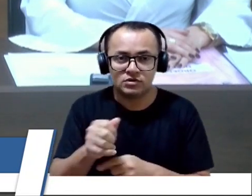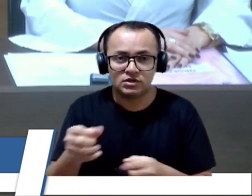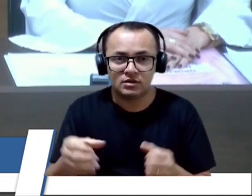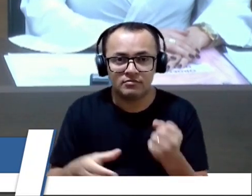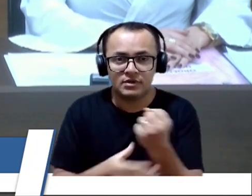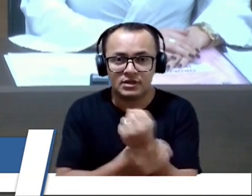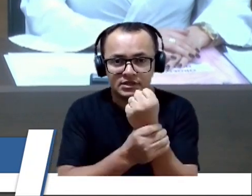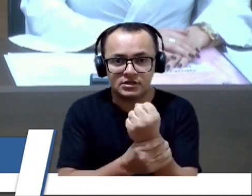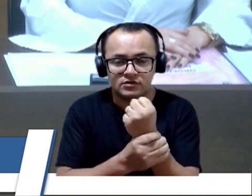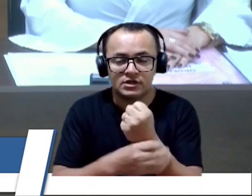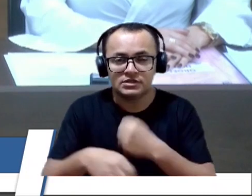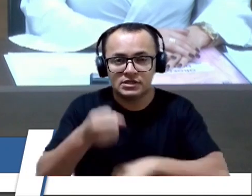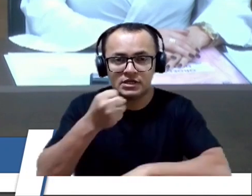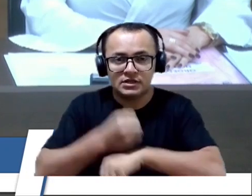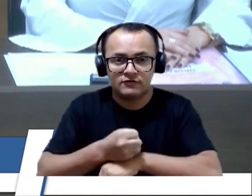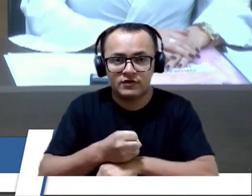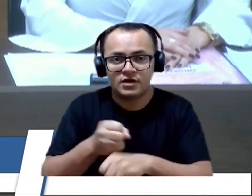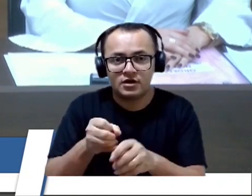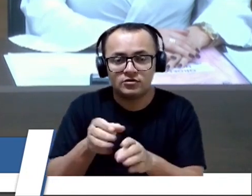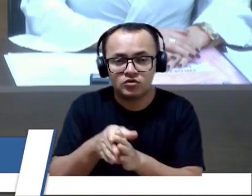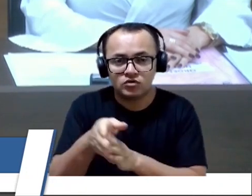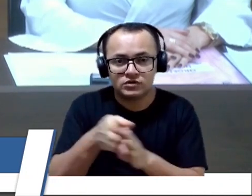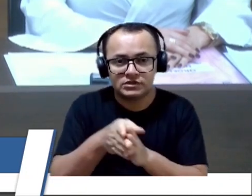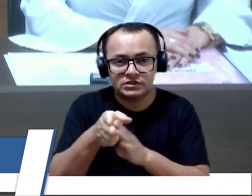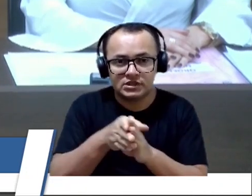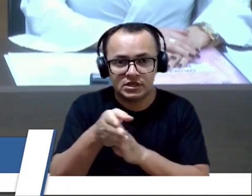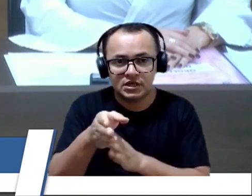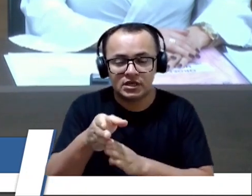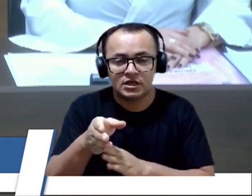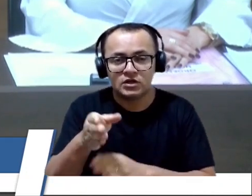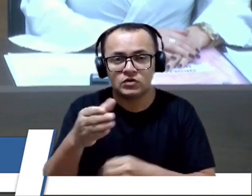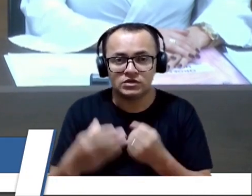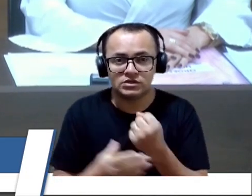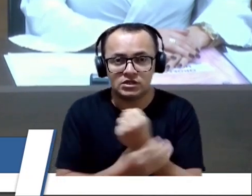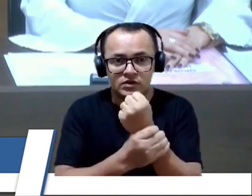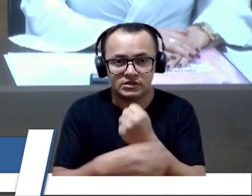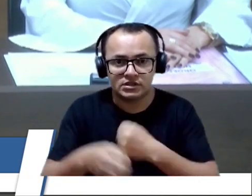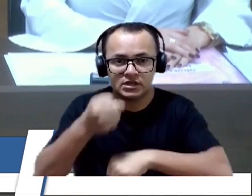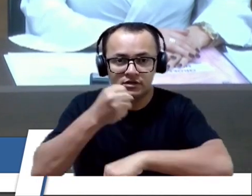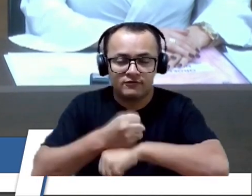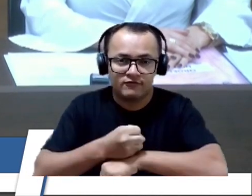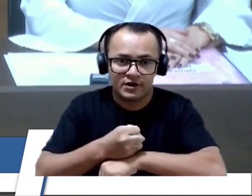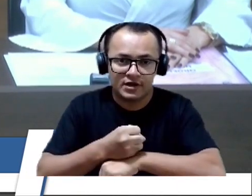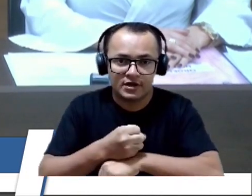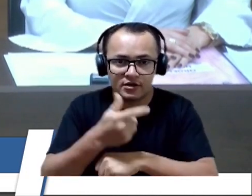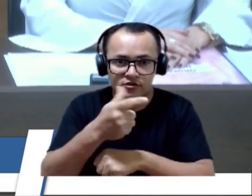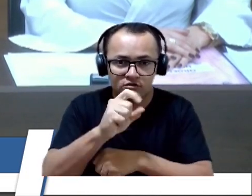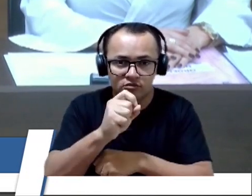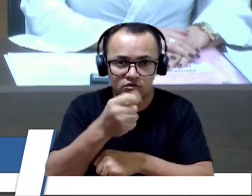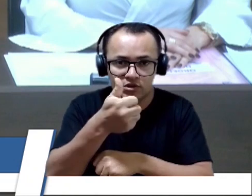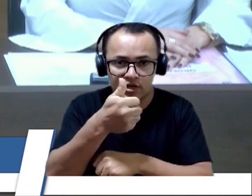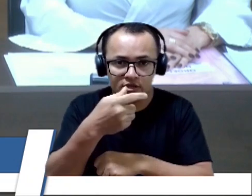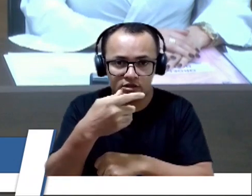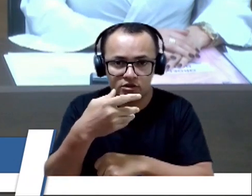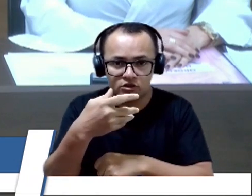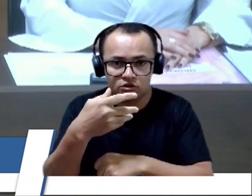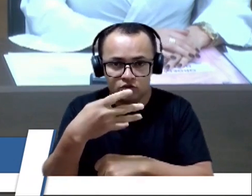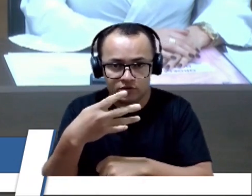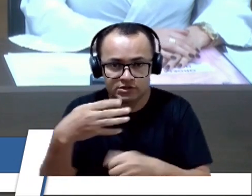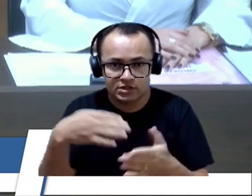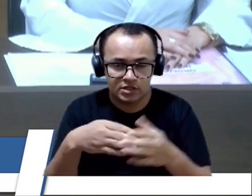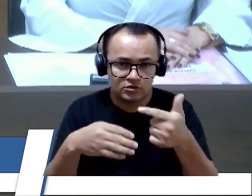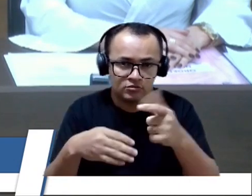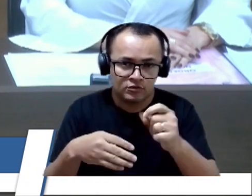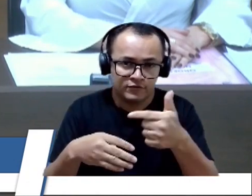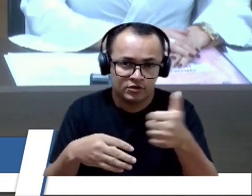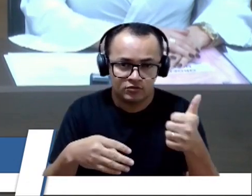membro do Conselho Nacional de Segurança de Franca, CONSERG, de 2014 a 2021, e como vice-presidente